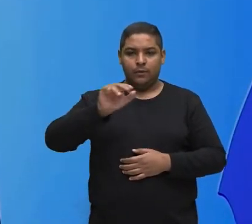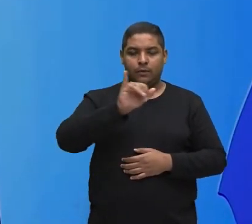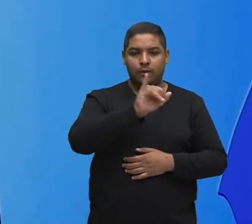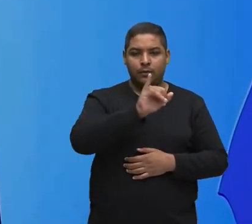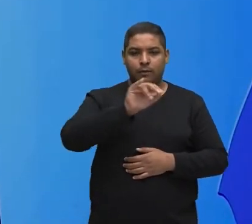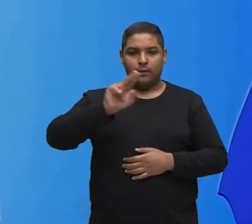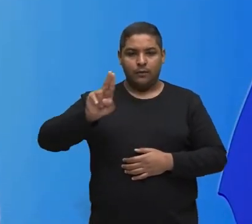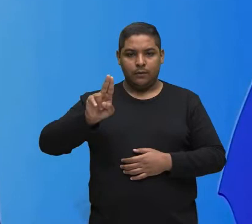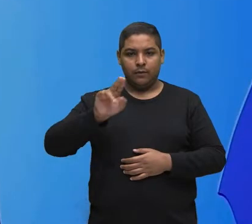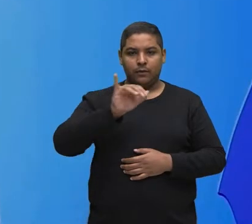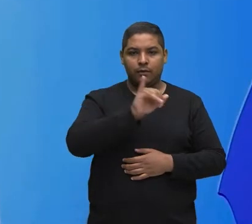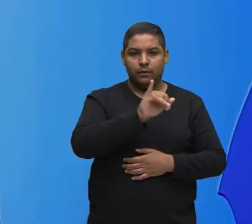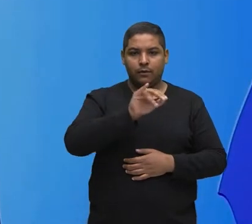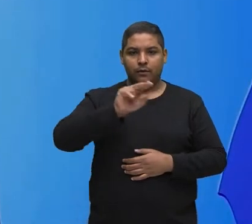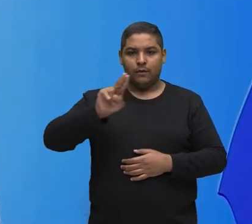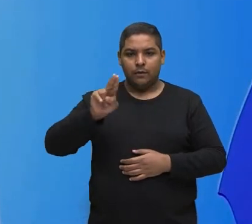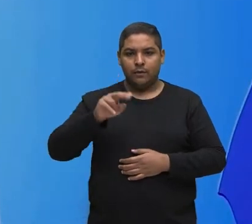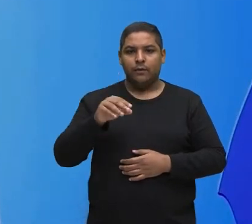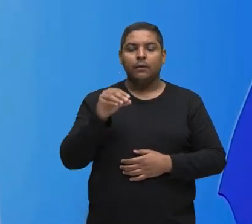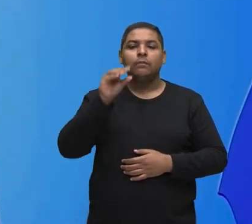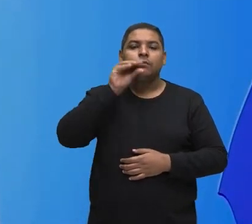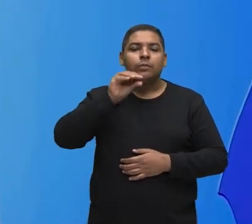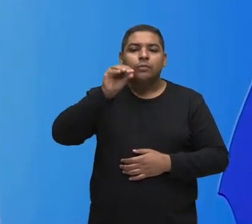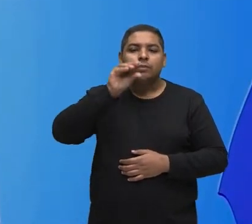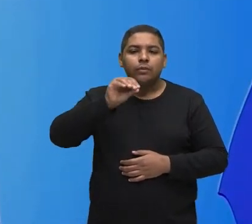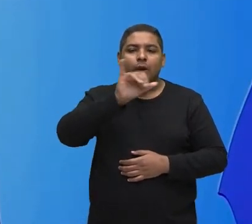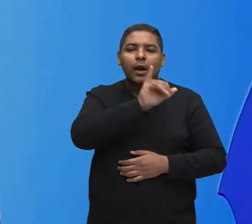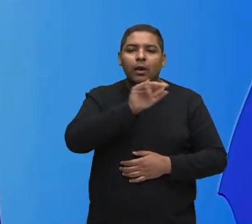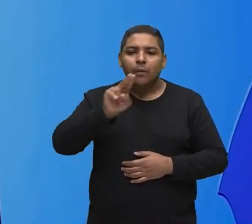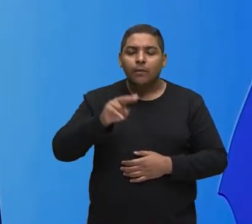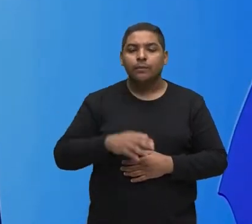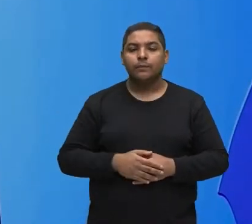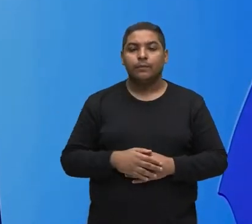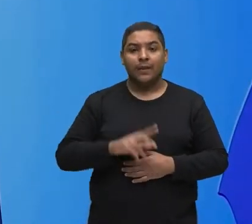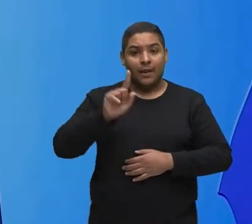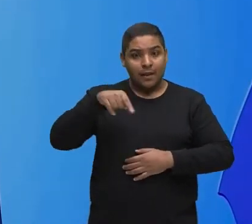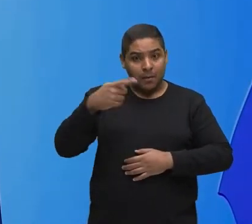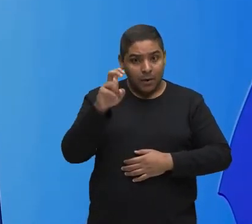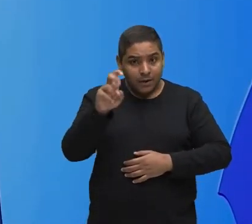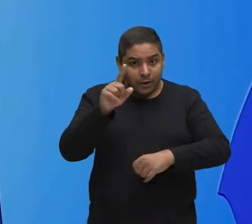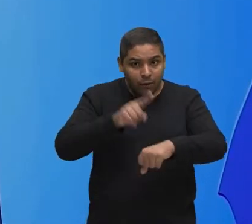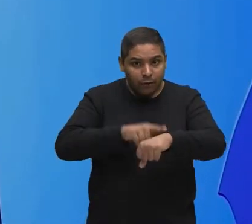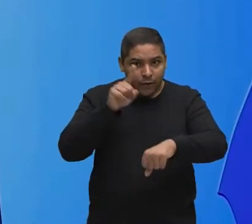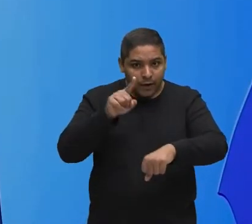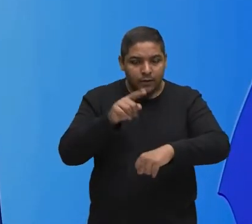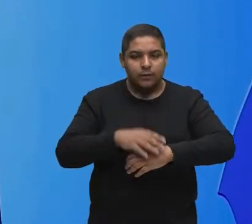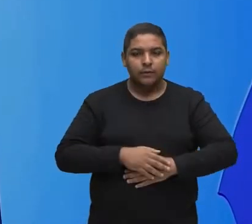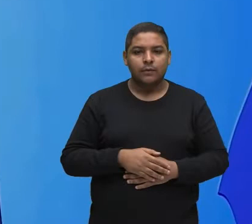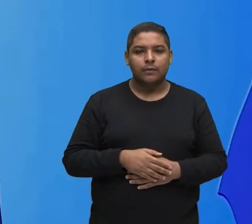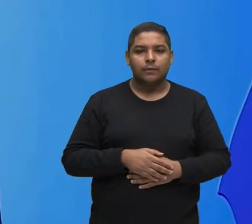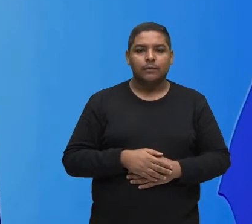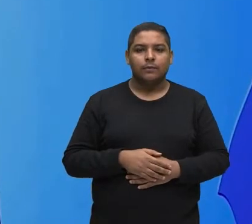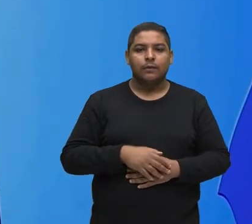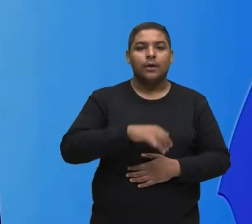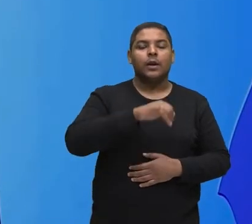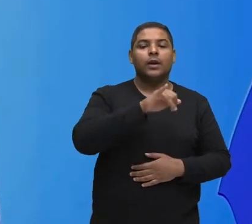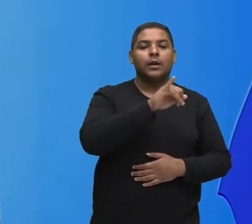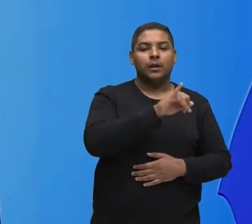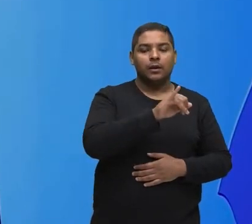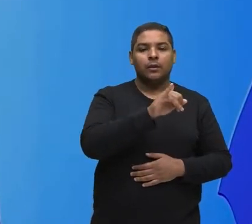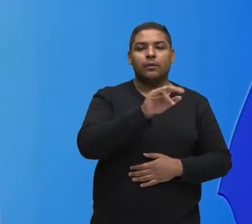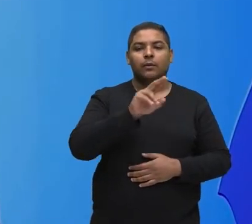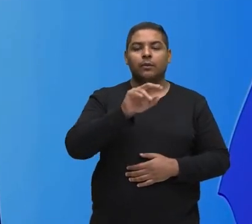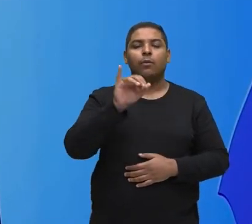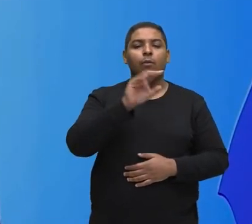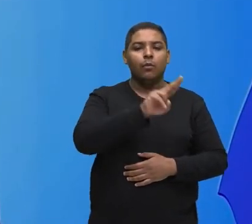U, I, U, I, U. Depois das 5, repita o contrário. I, U, I, U,